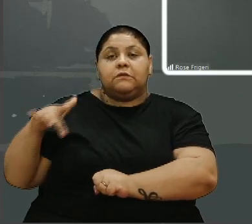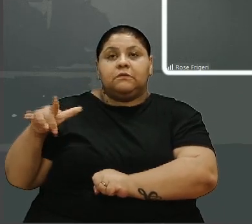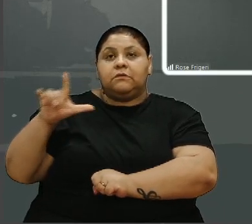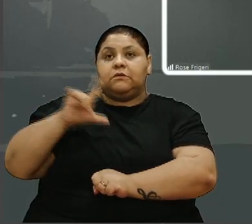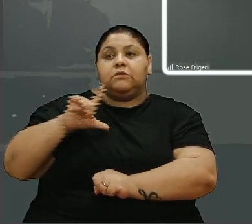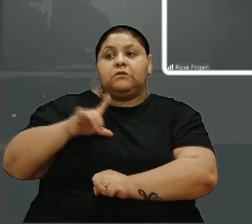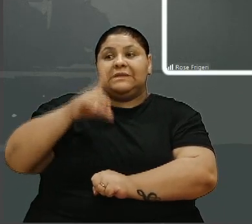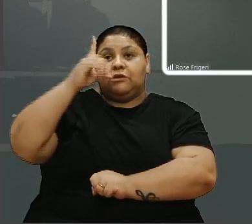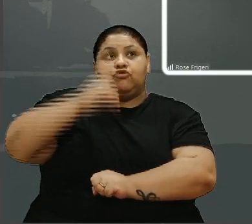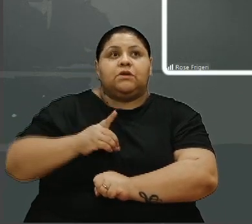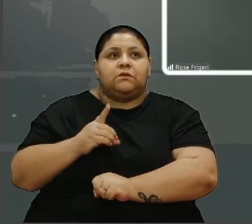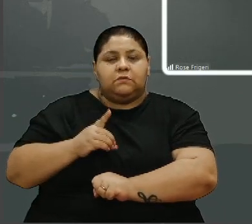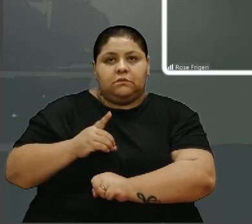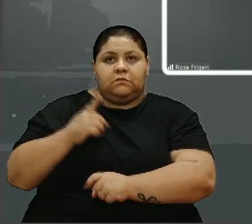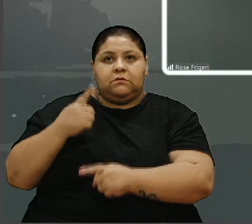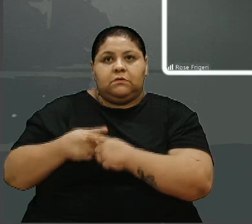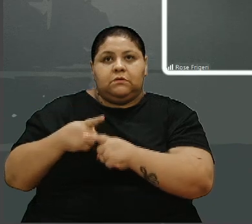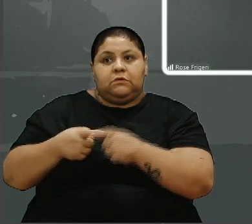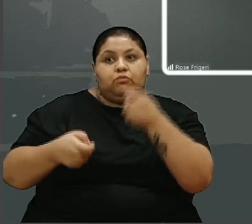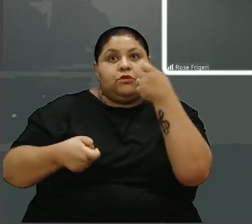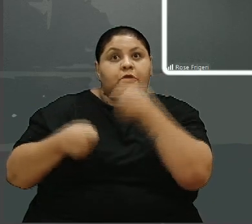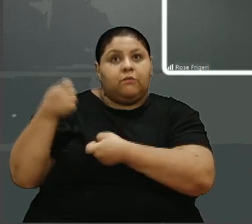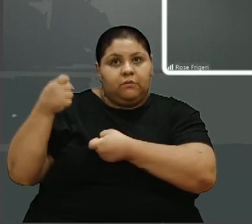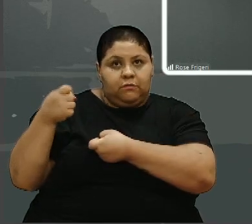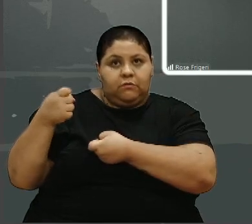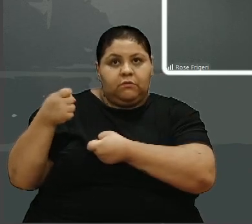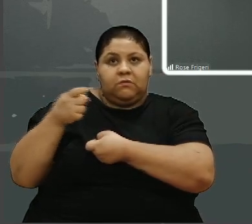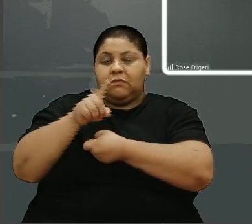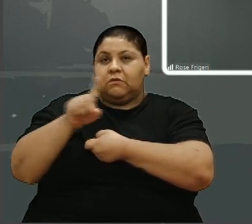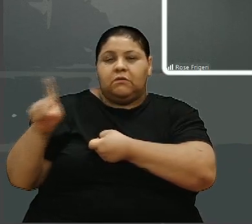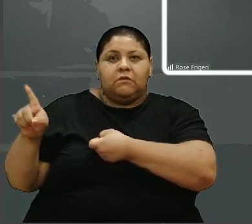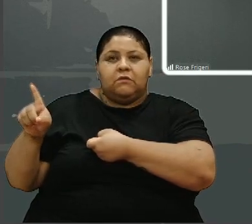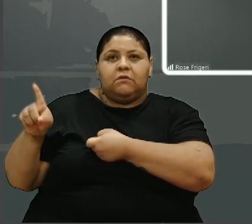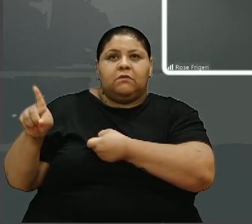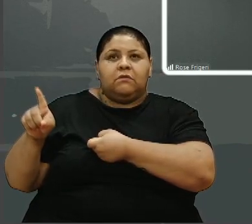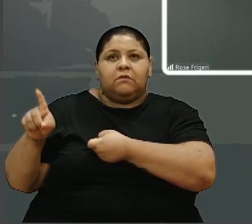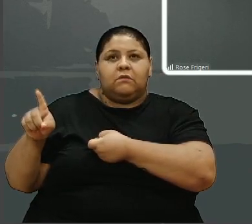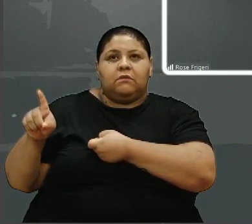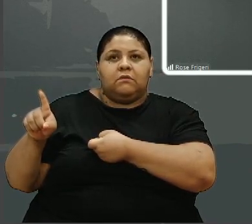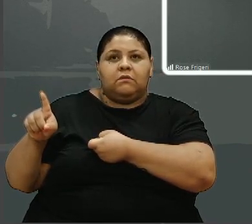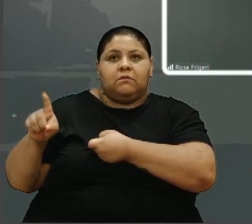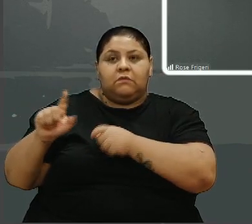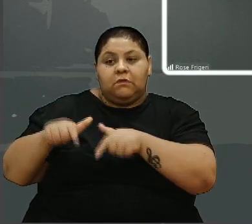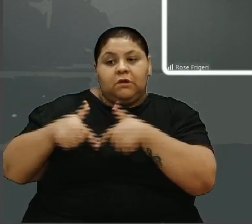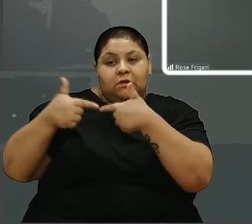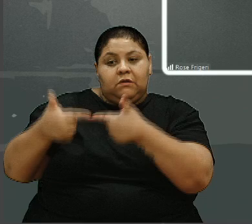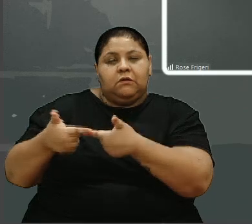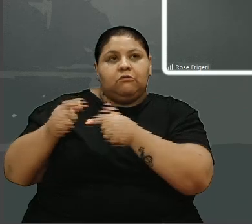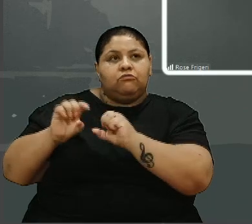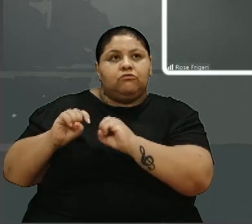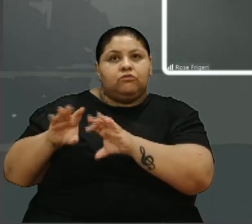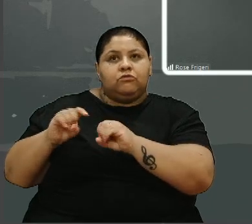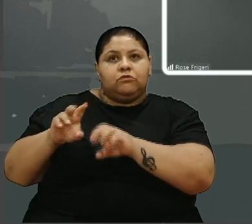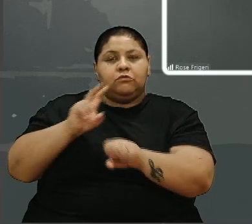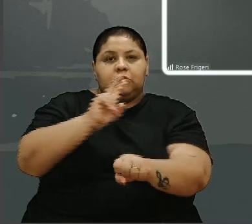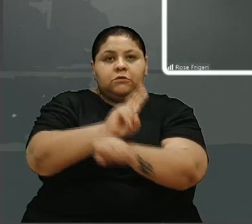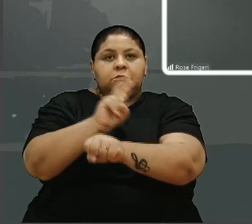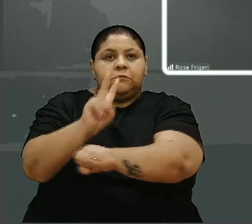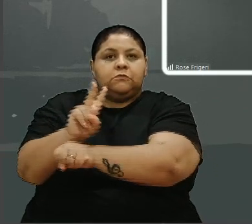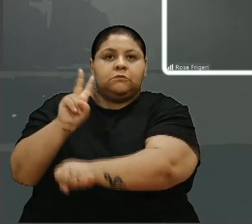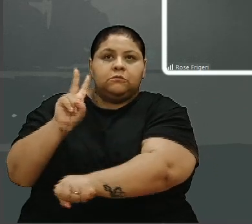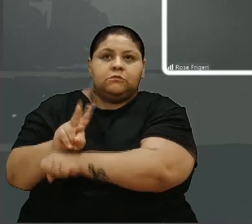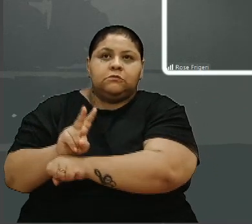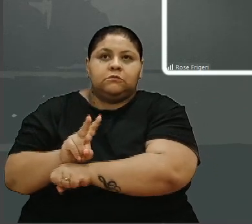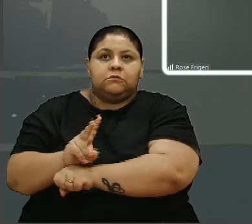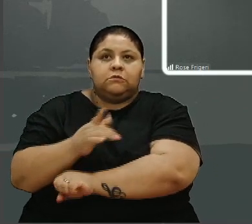têm o direito, porque foram estupradas, e que não terá medidas educativas de prevenção à